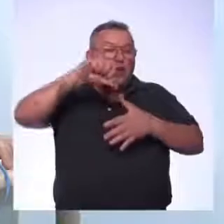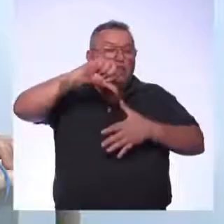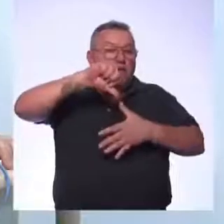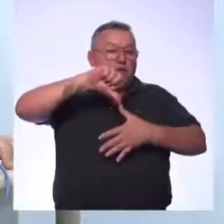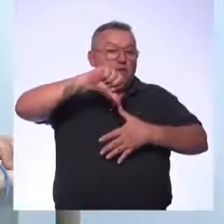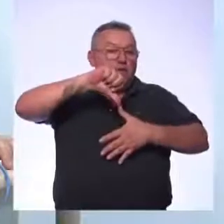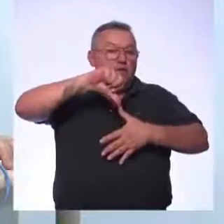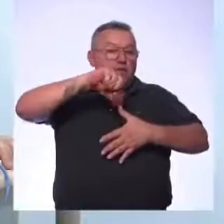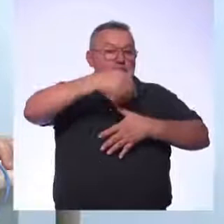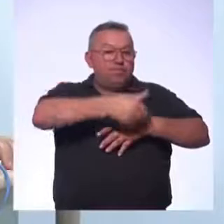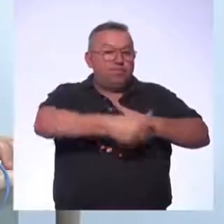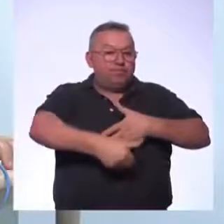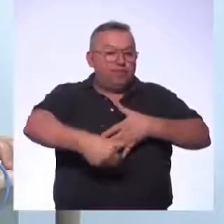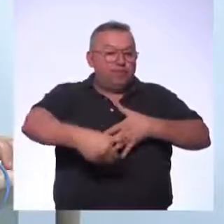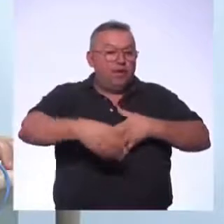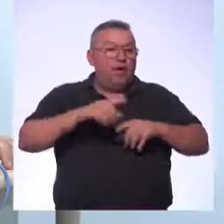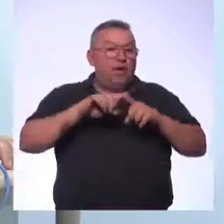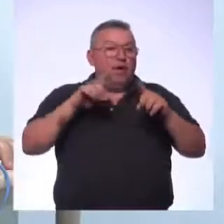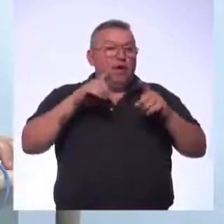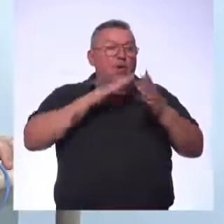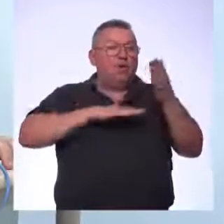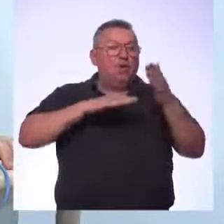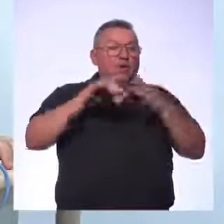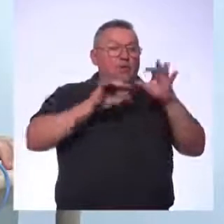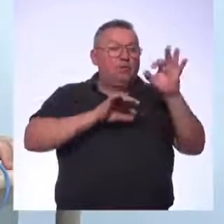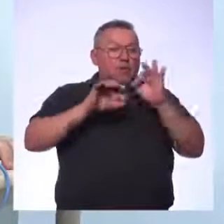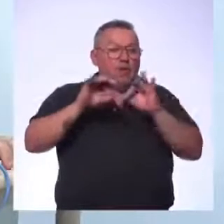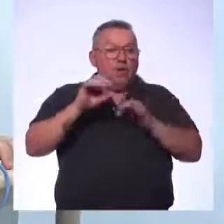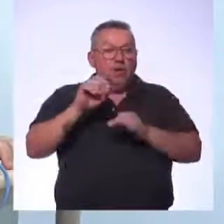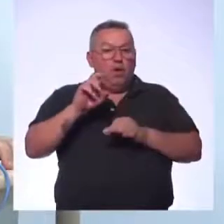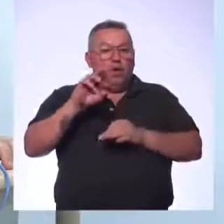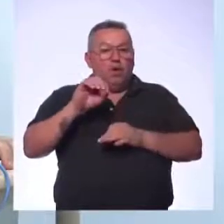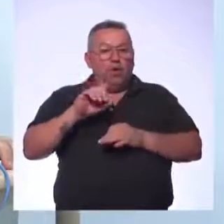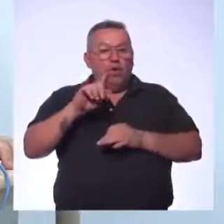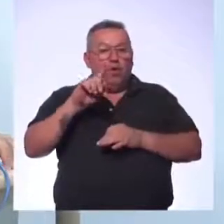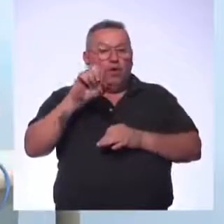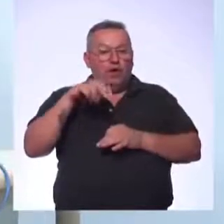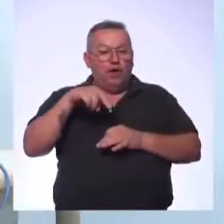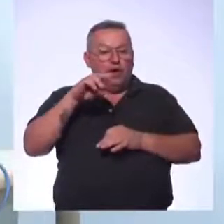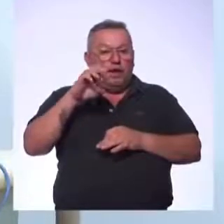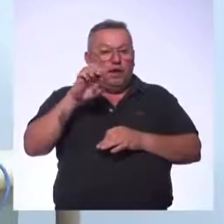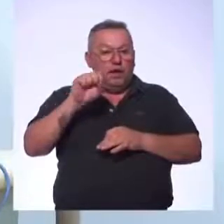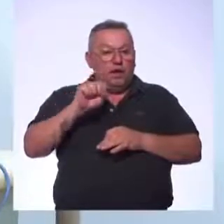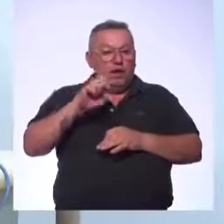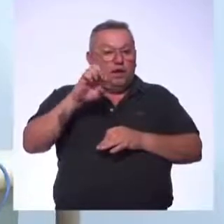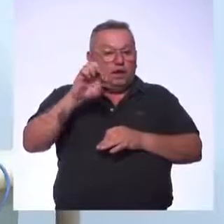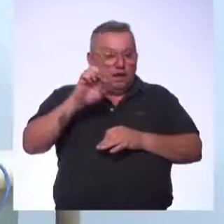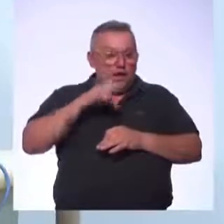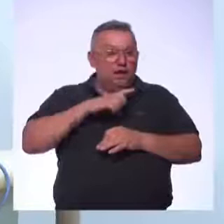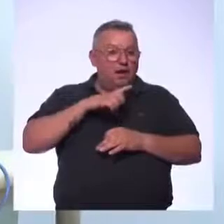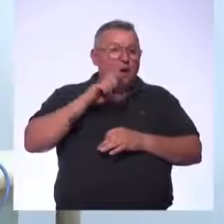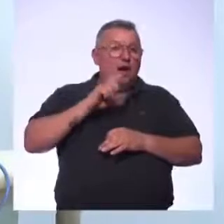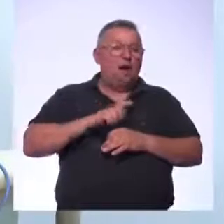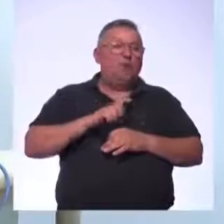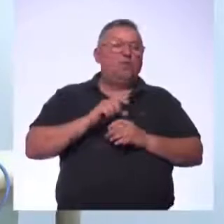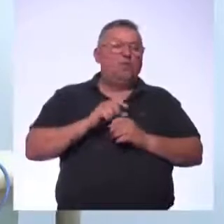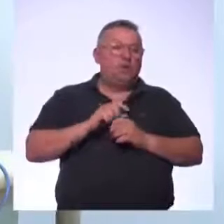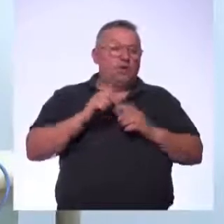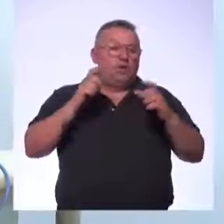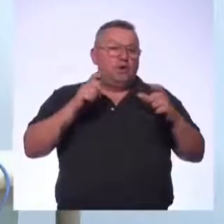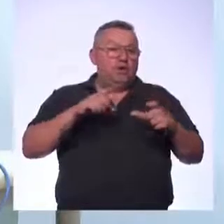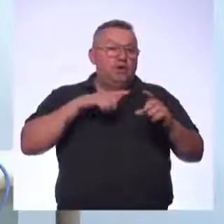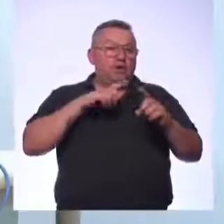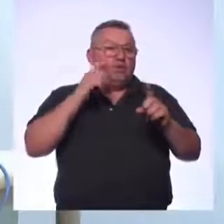Sul. Tá ok? Então, esse processo de orogênese, de formação de montanha, ela tem aonde? Nas partes